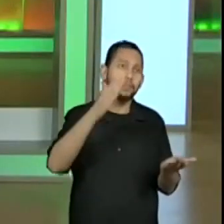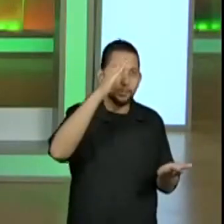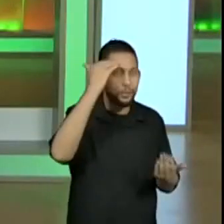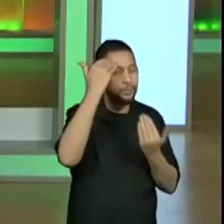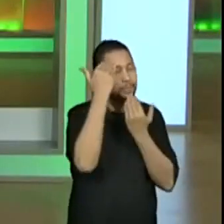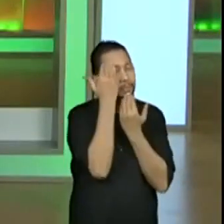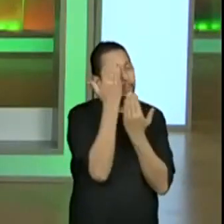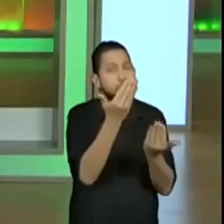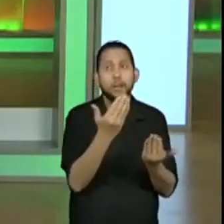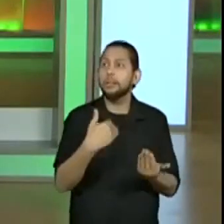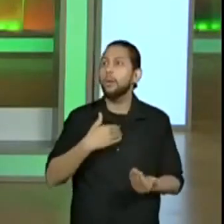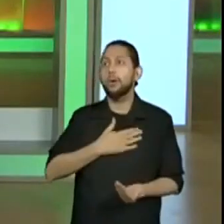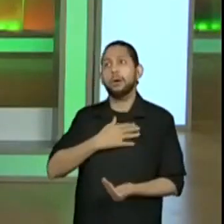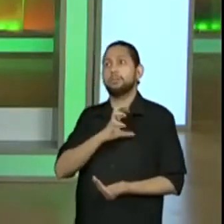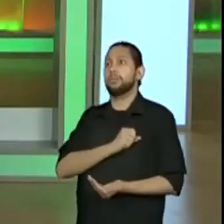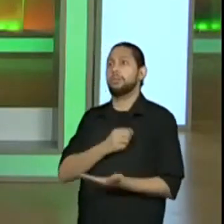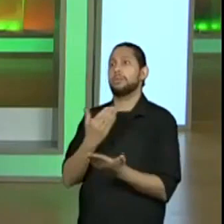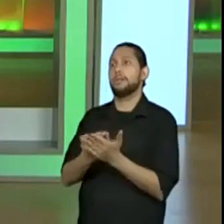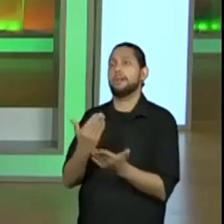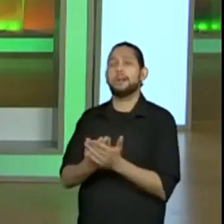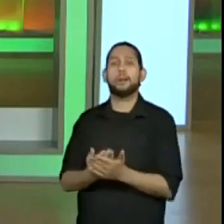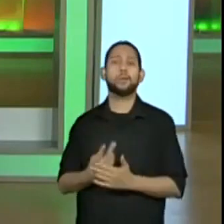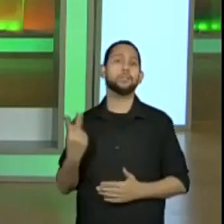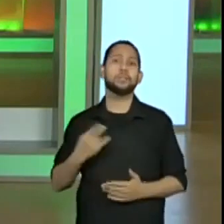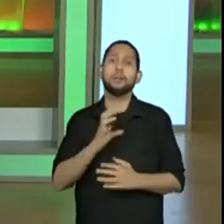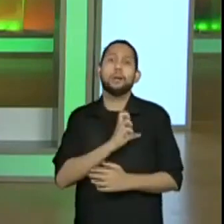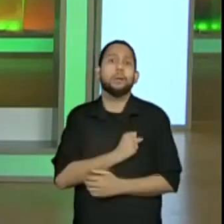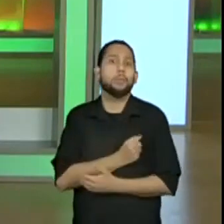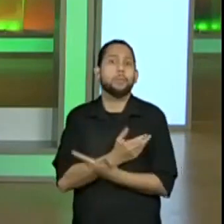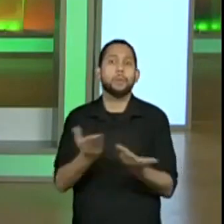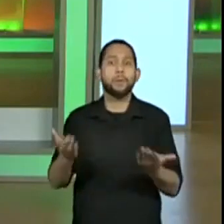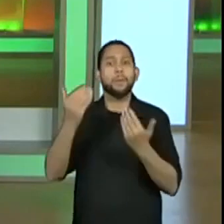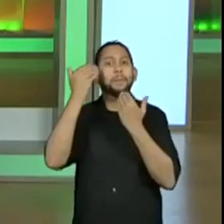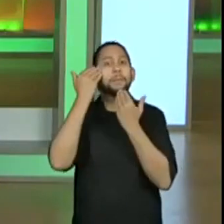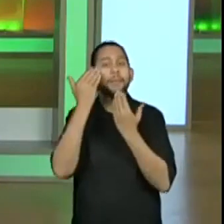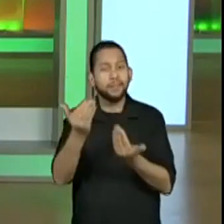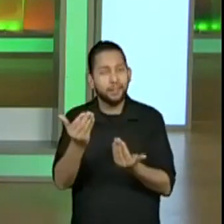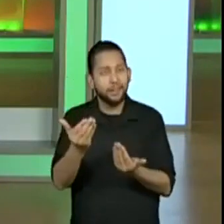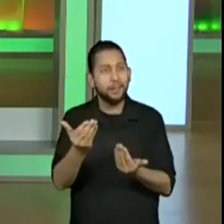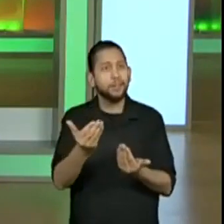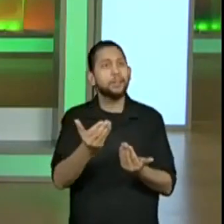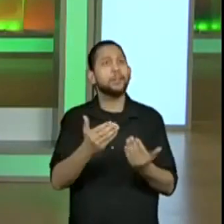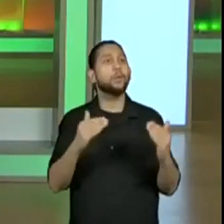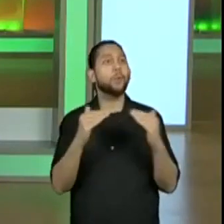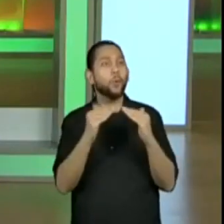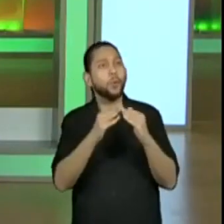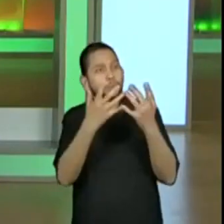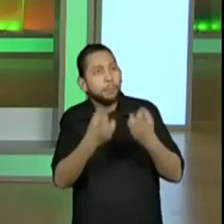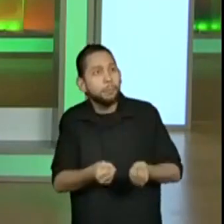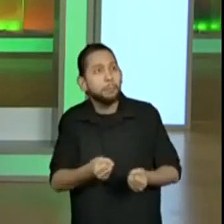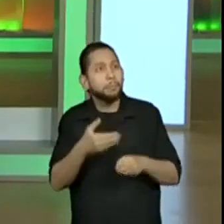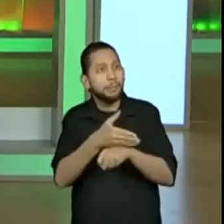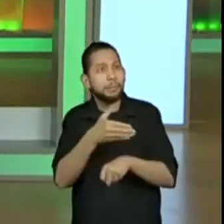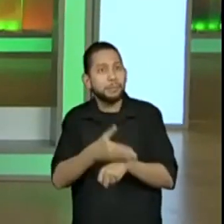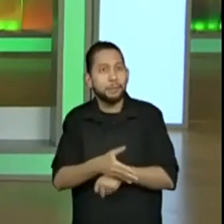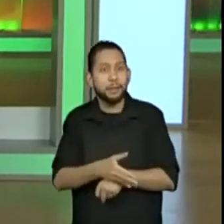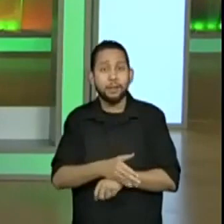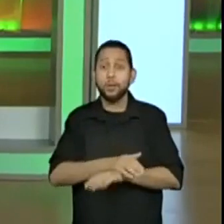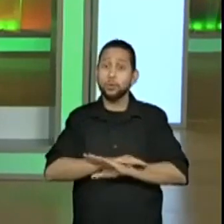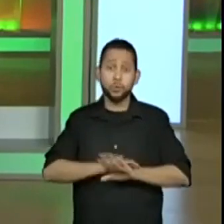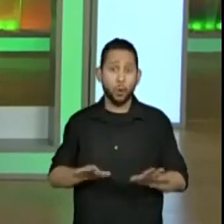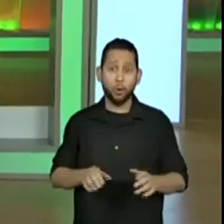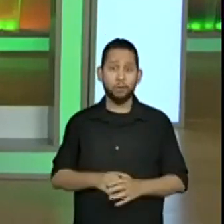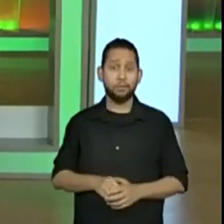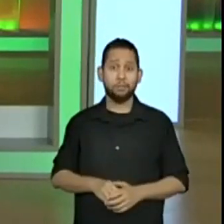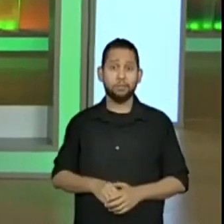Muito obrigada, adorei a aula. Adorei. Foi muito uma delícia. Obrigada por ter concordado em participar, tá? Só por